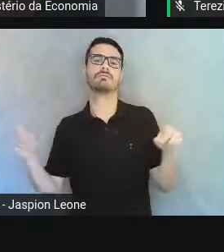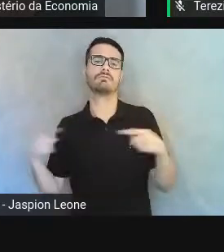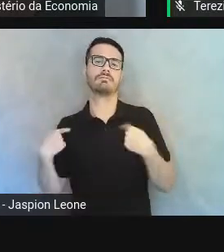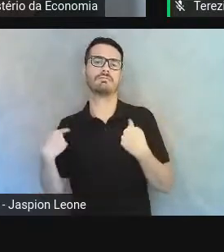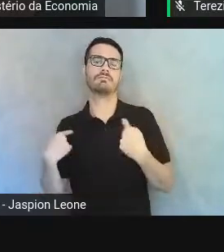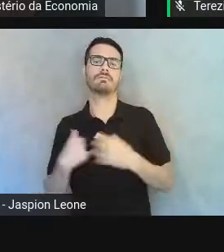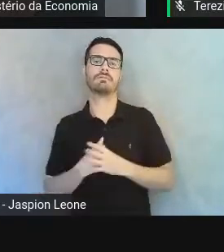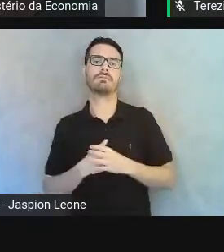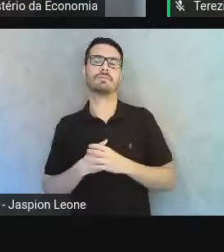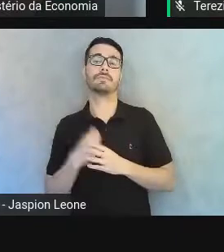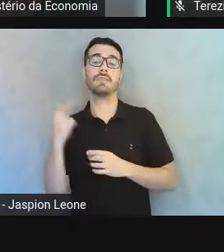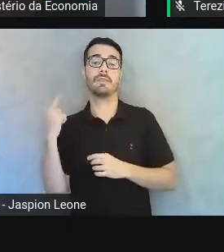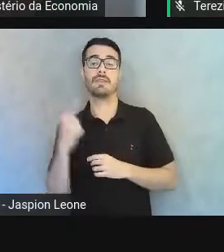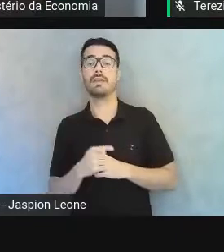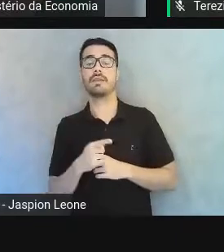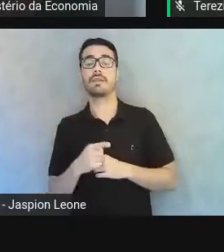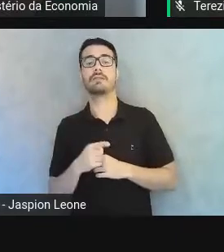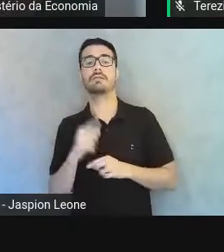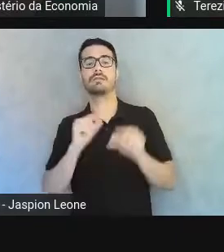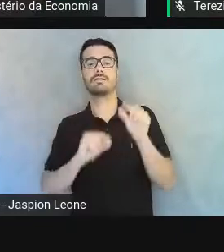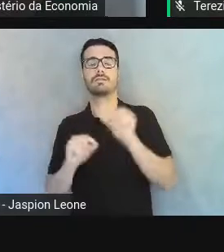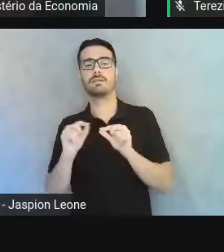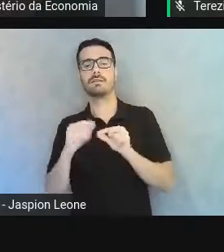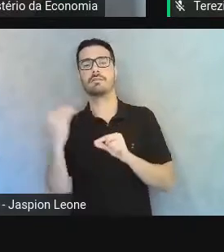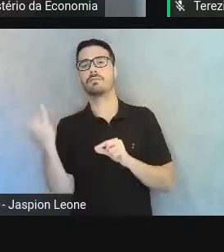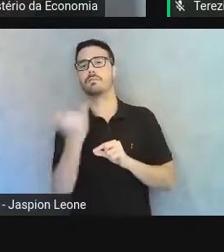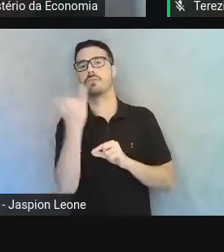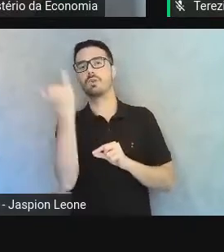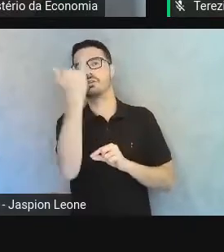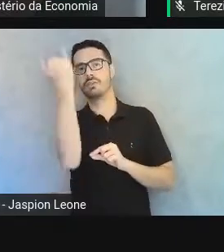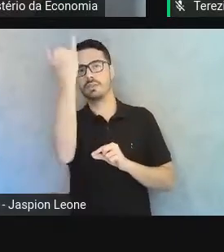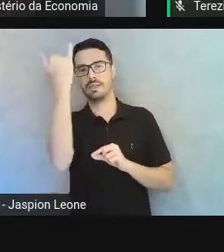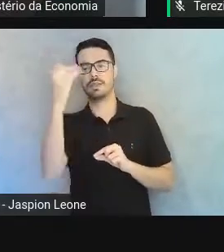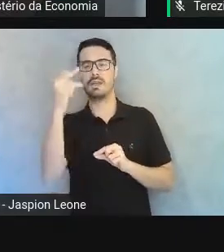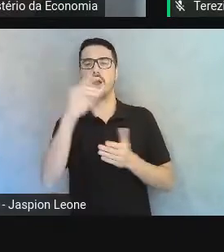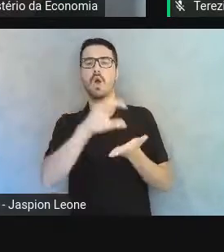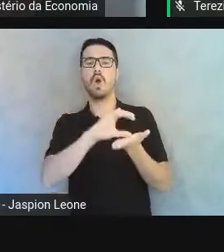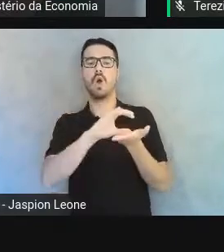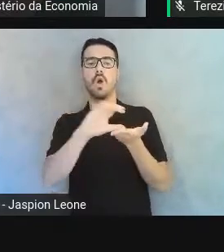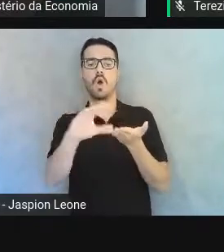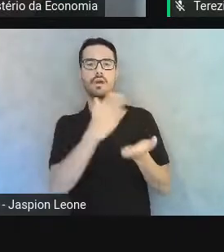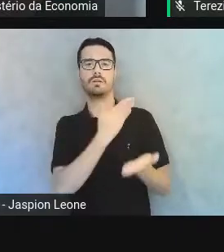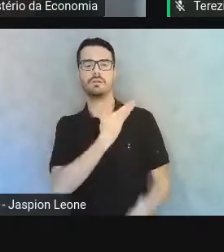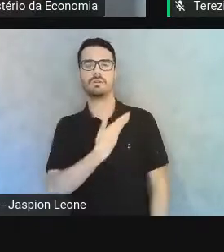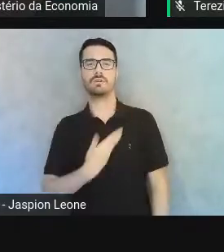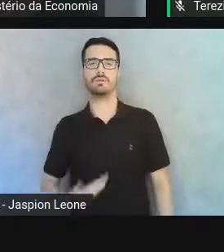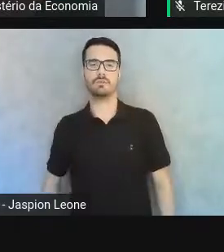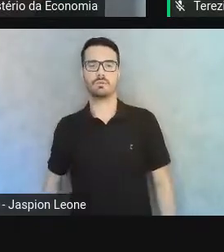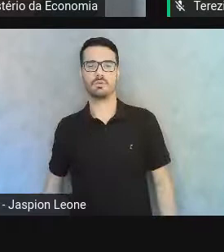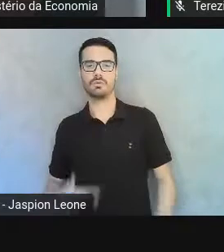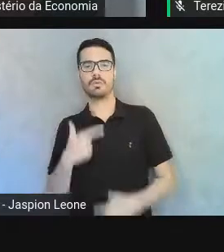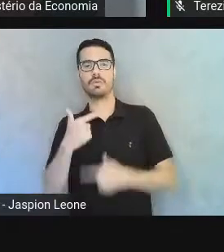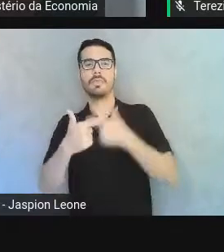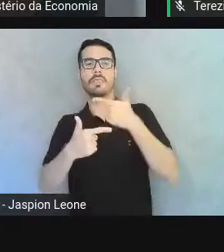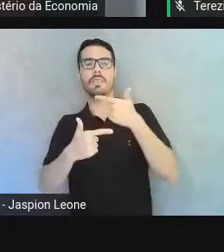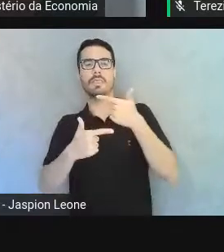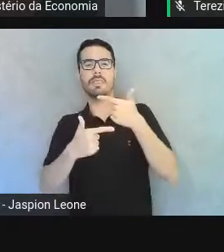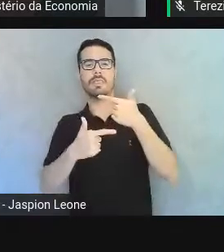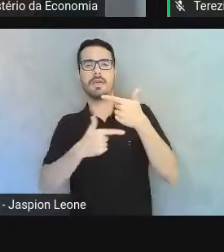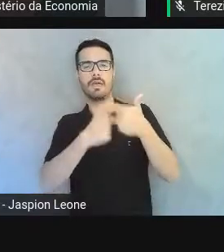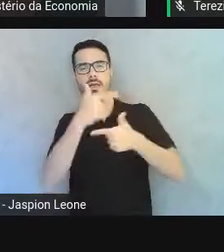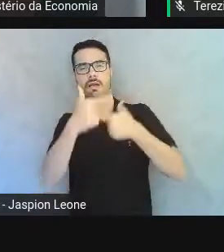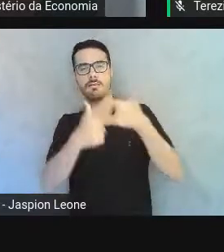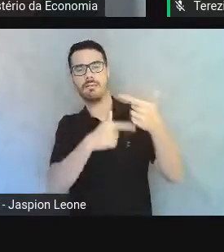Essa questão que eu levantei da importância do orçamento público trabalhar de forma integrada com o processo